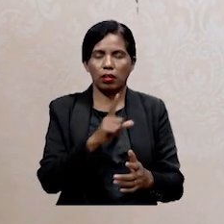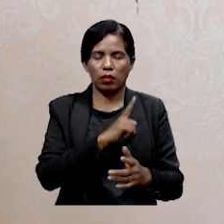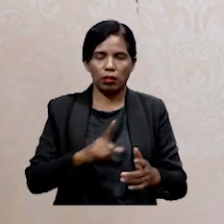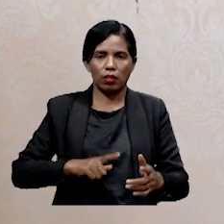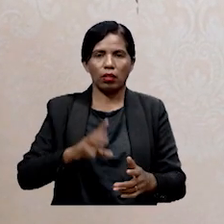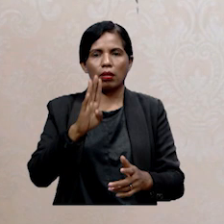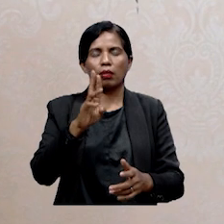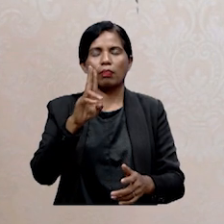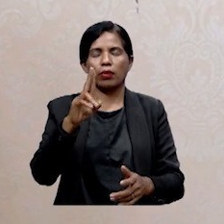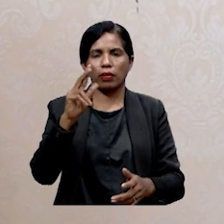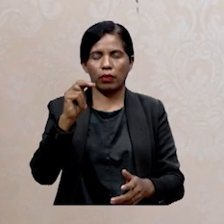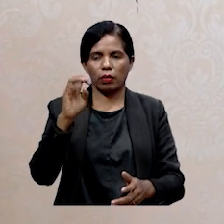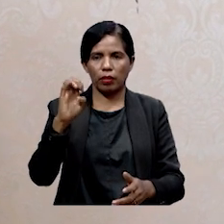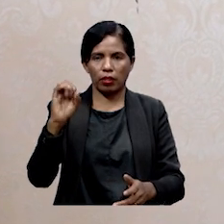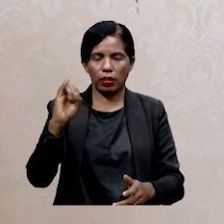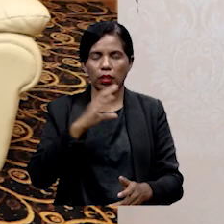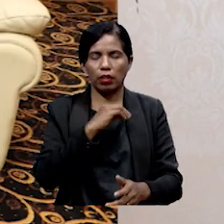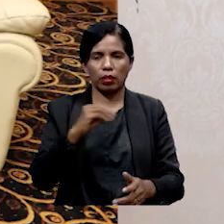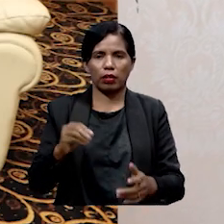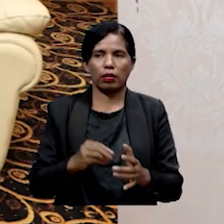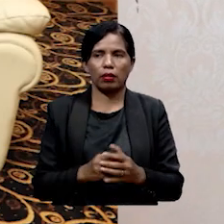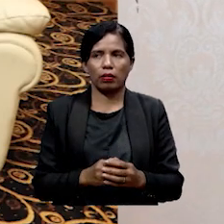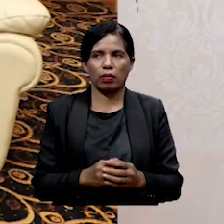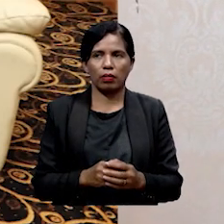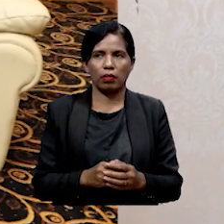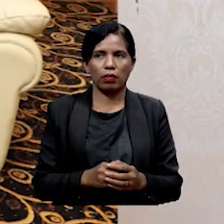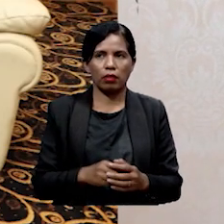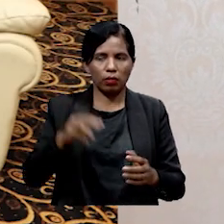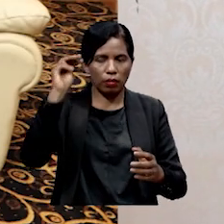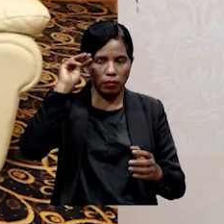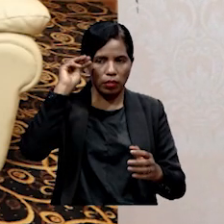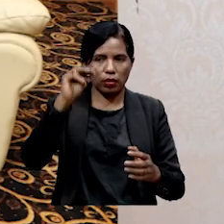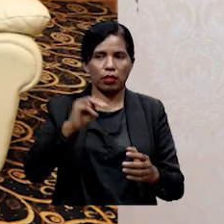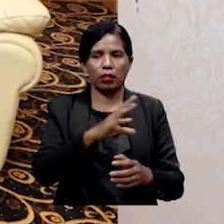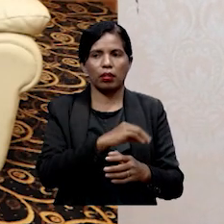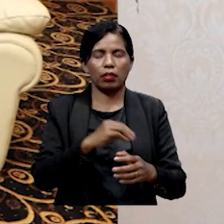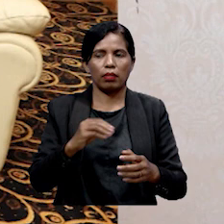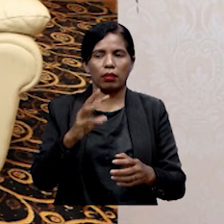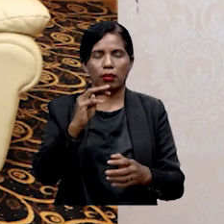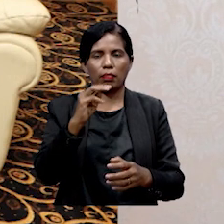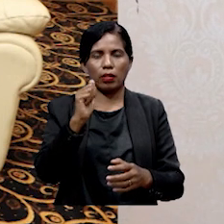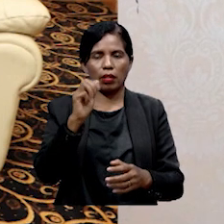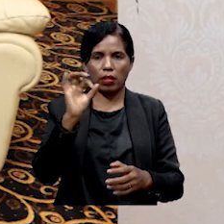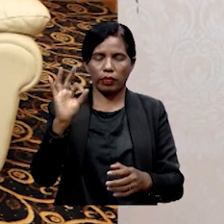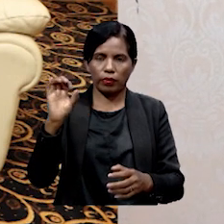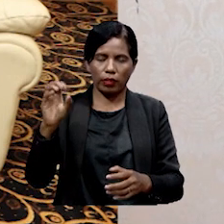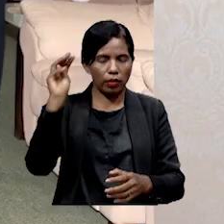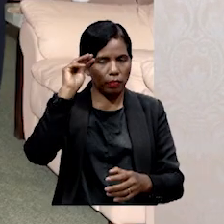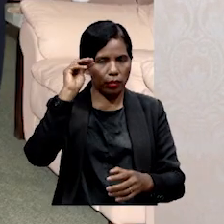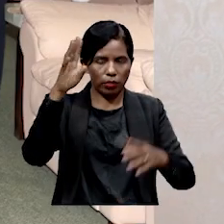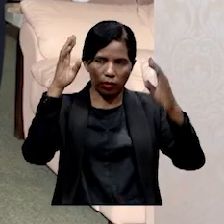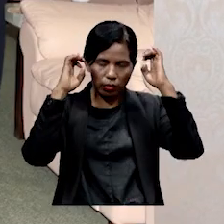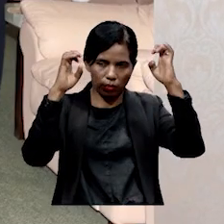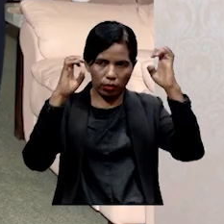Bruneinia, nomos hota ministro Home Affairs, nomos ministro Educação,